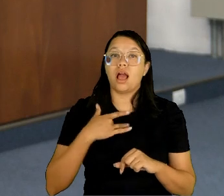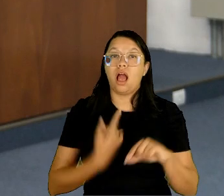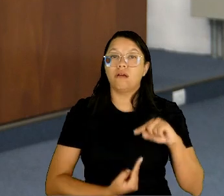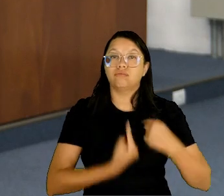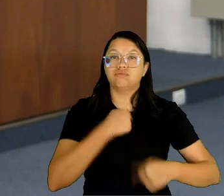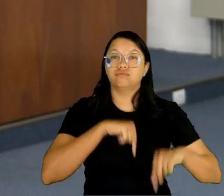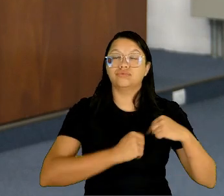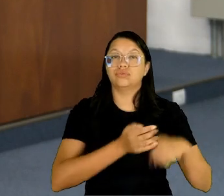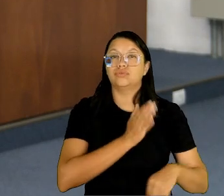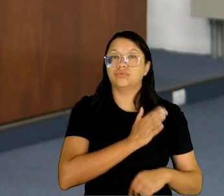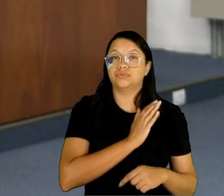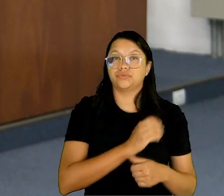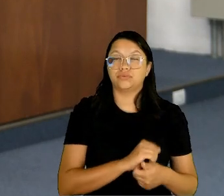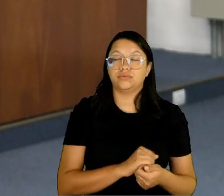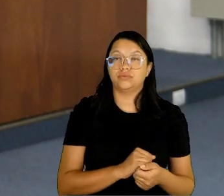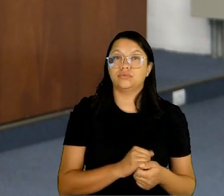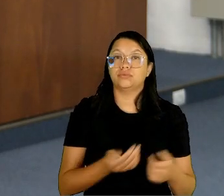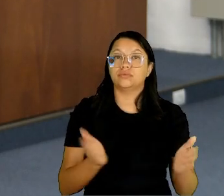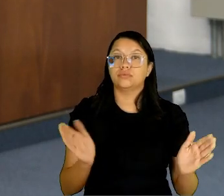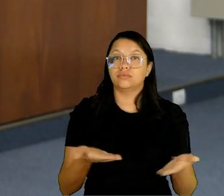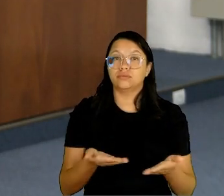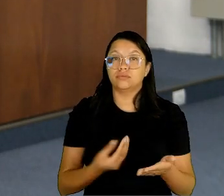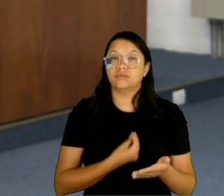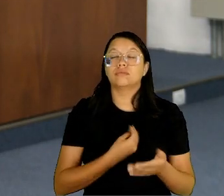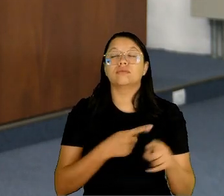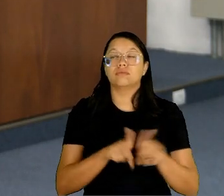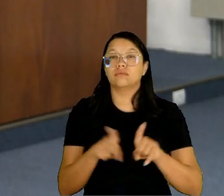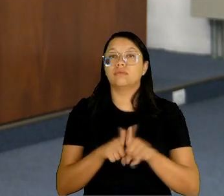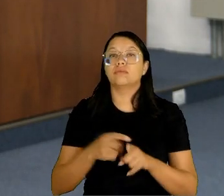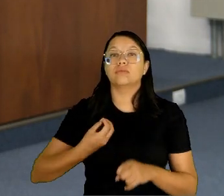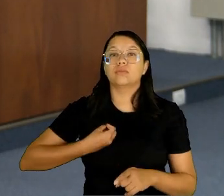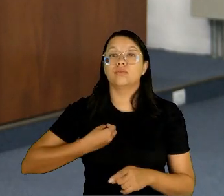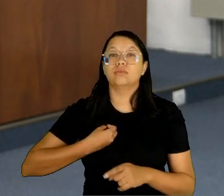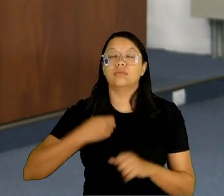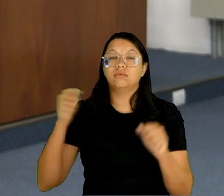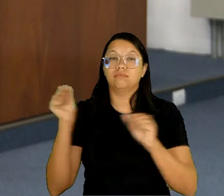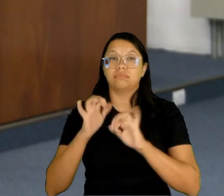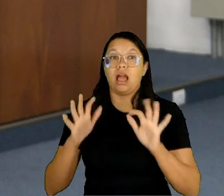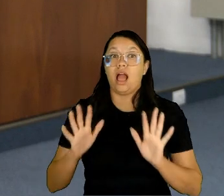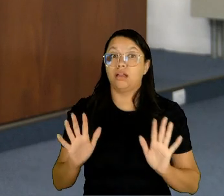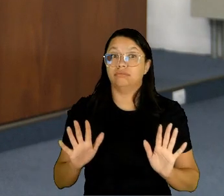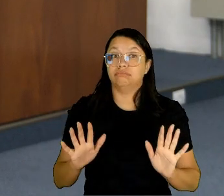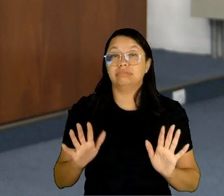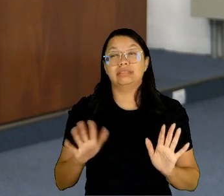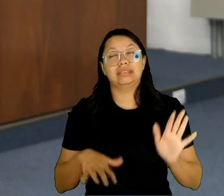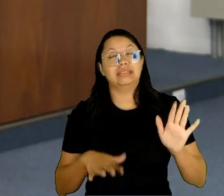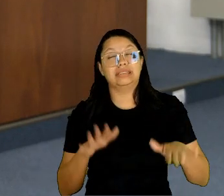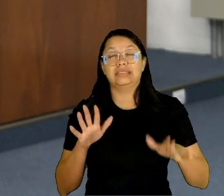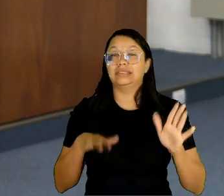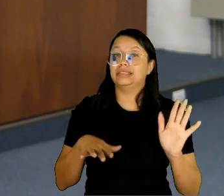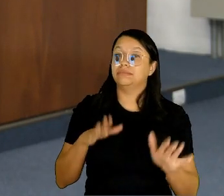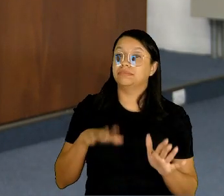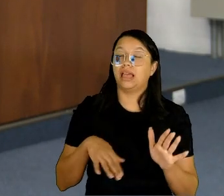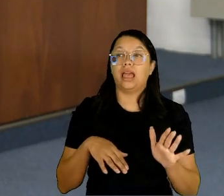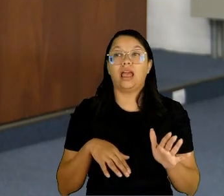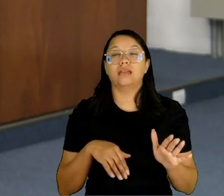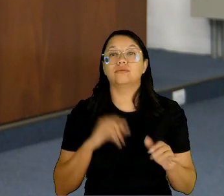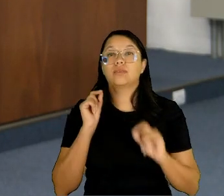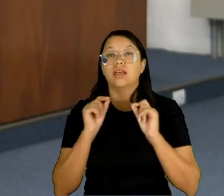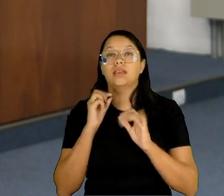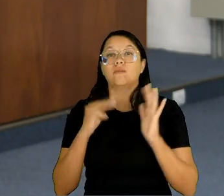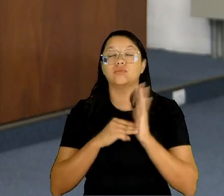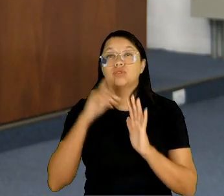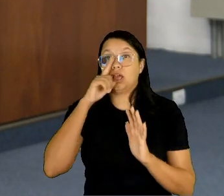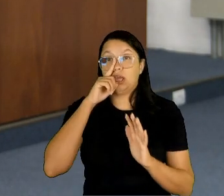nossa saúde vascular, né? E aqui, assim, existe também um número mágico, isso depende muito do fator de risco do